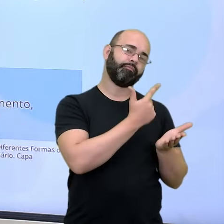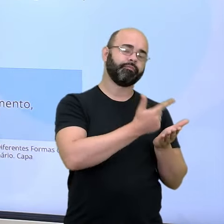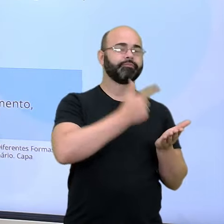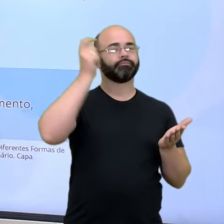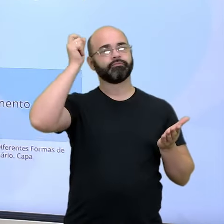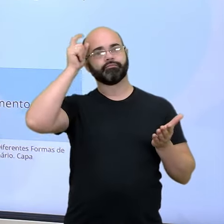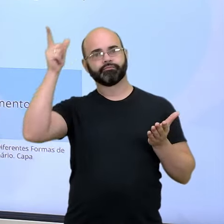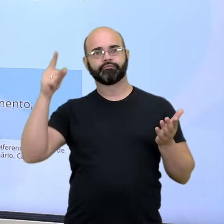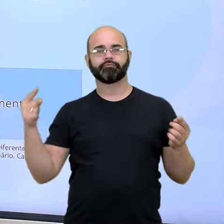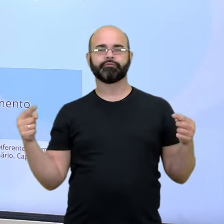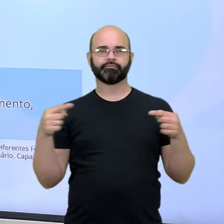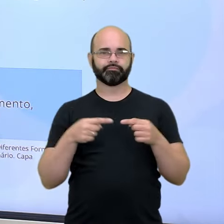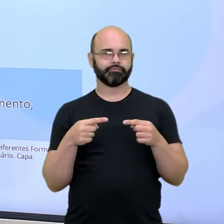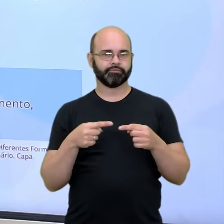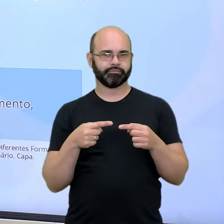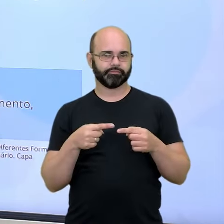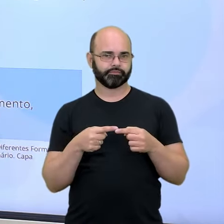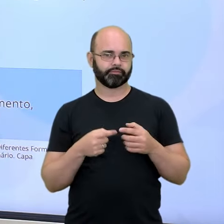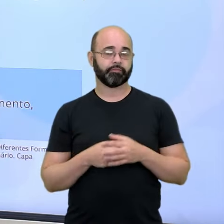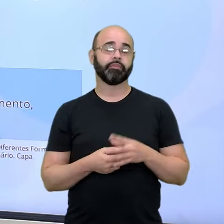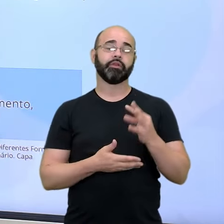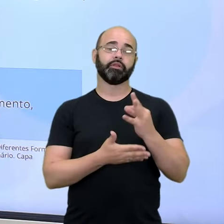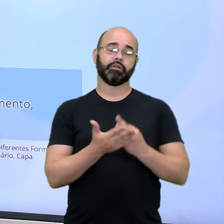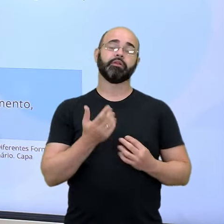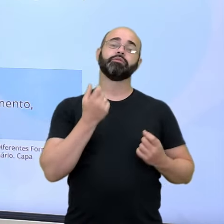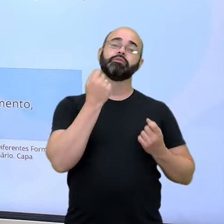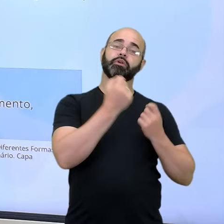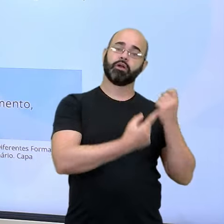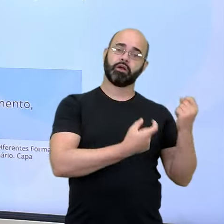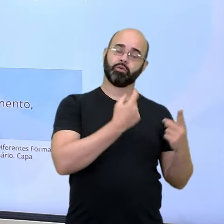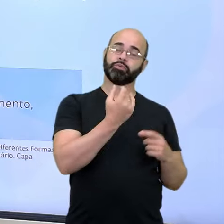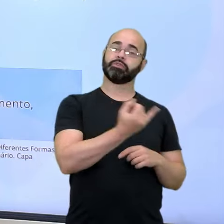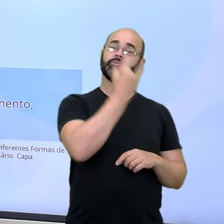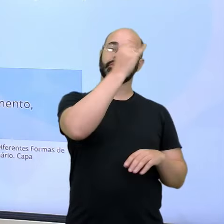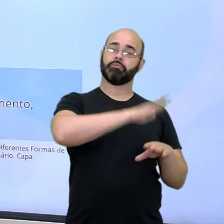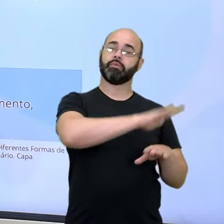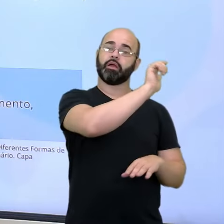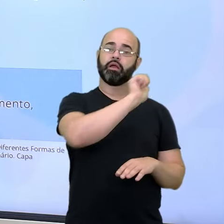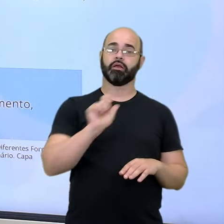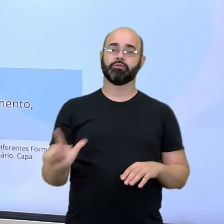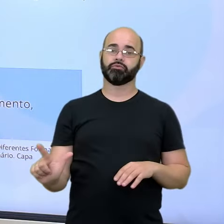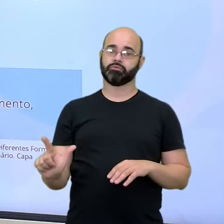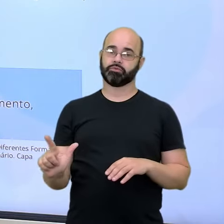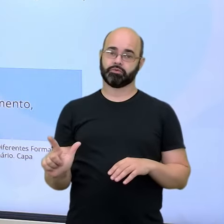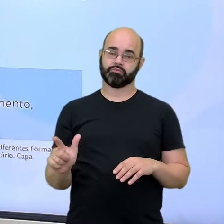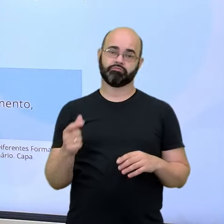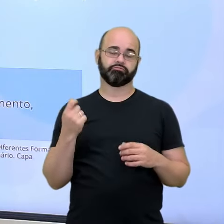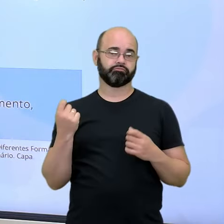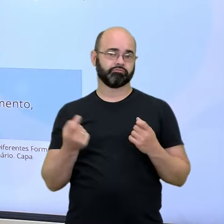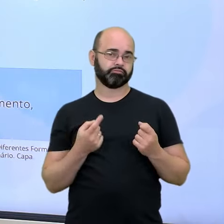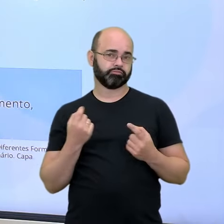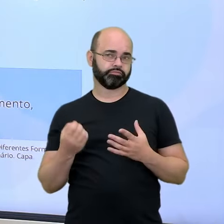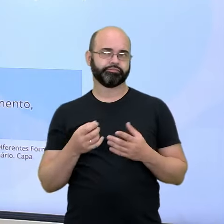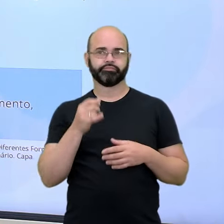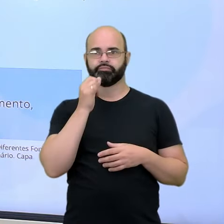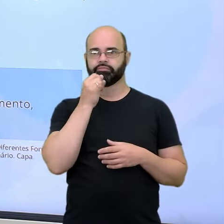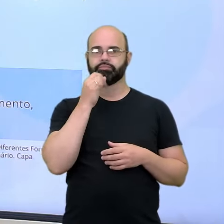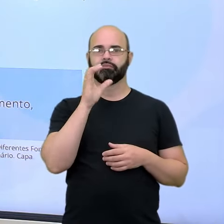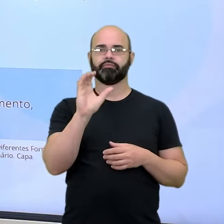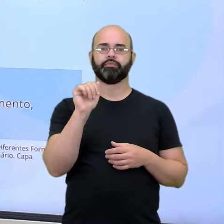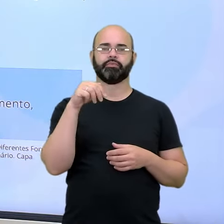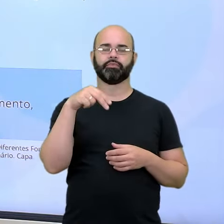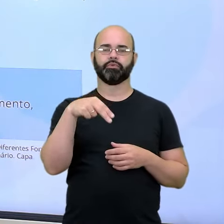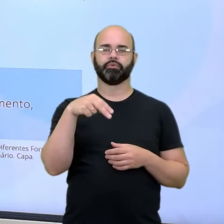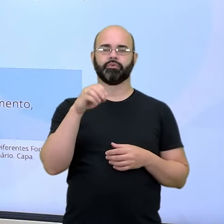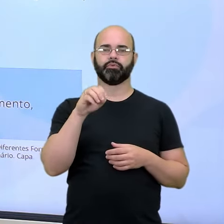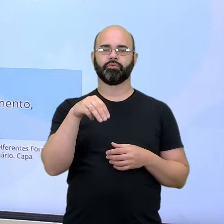que alguns textos são mais importantes do que outros se a gente pegar como métrica o cânone, que é o